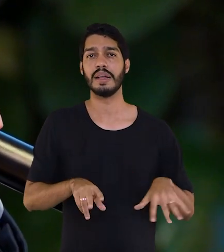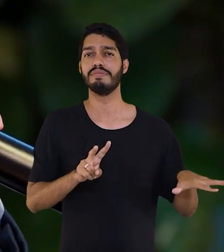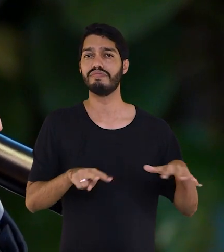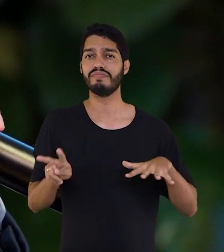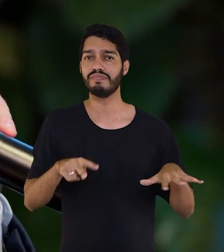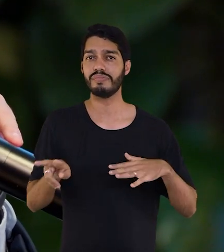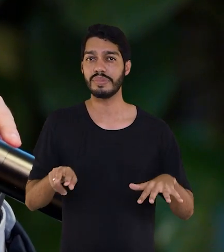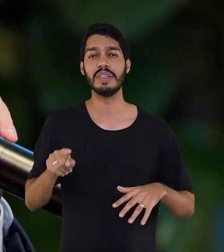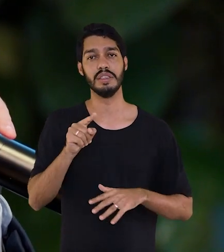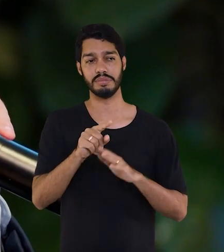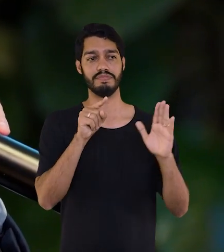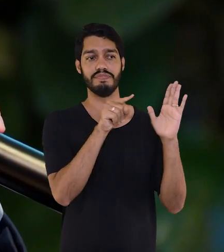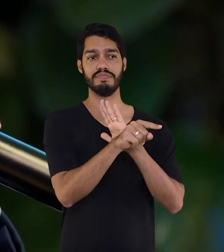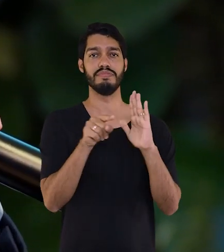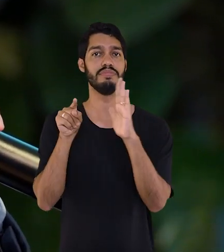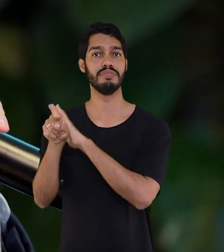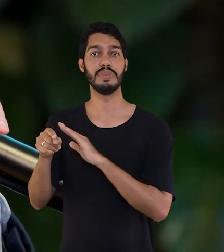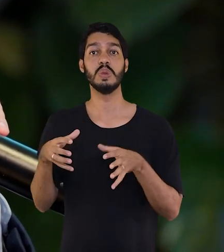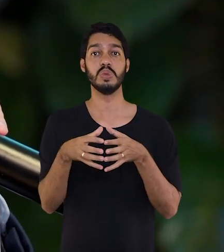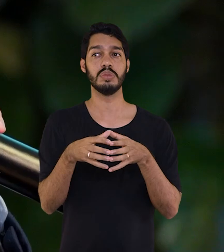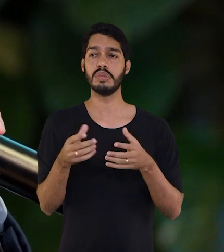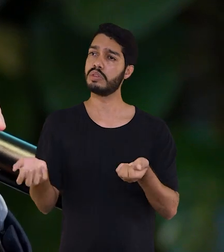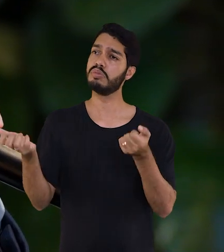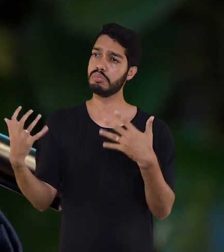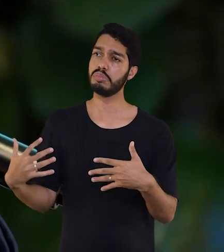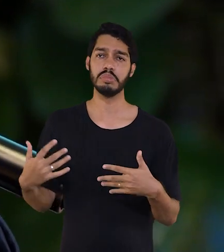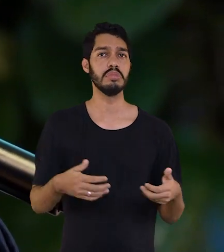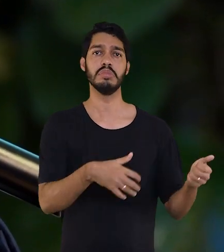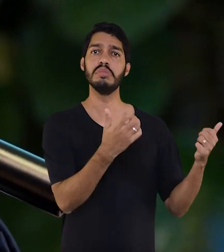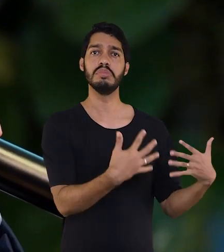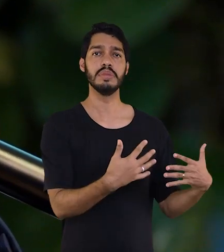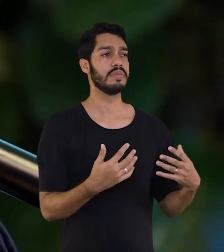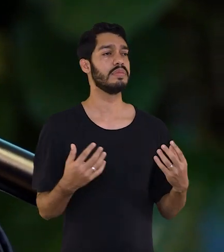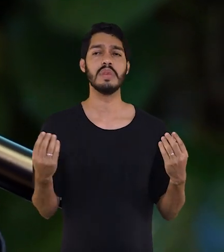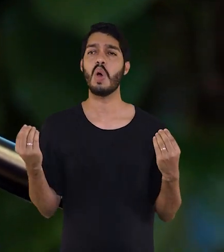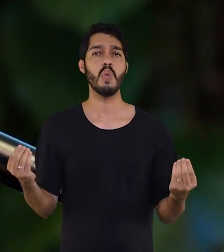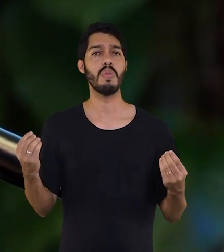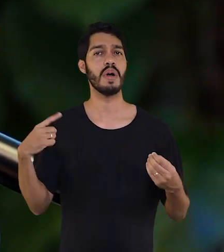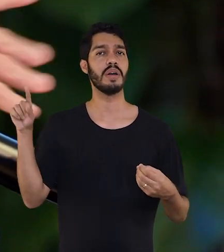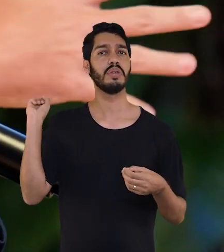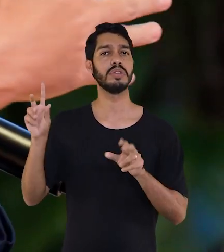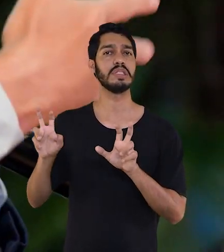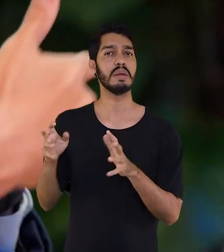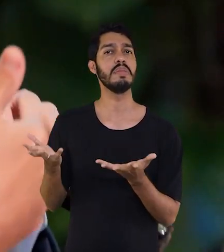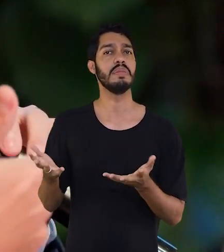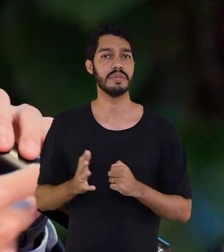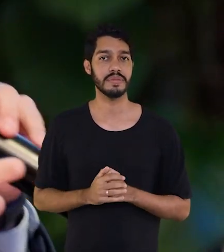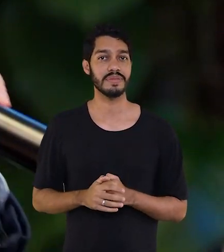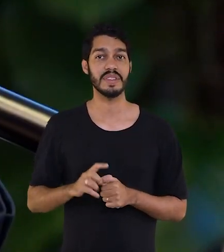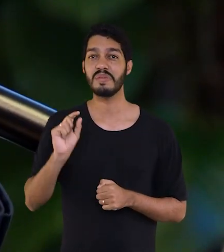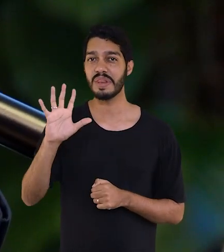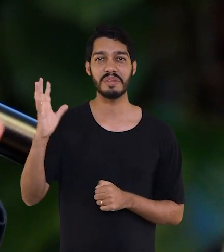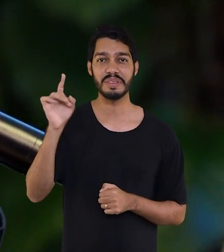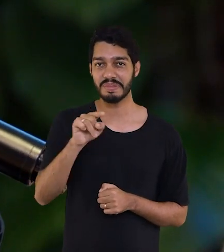utilizou. O que esse professor fez? Semanas depois, ele perguntou para os 2 grupos para que eles explicassem na frente, assim como nós